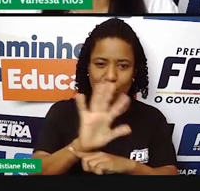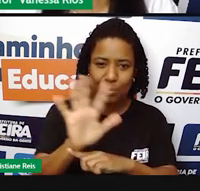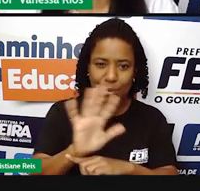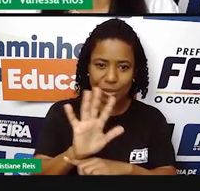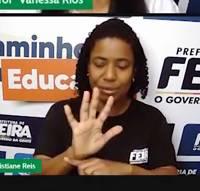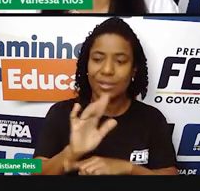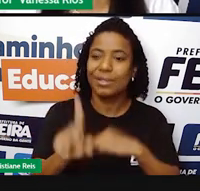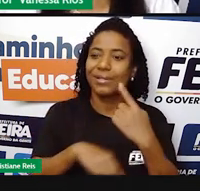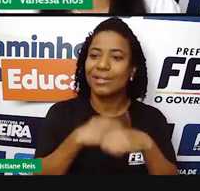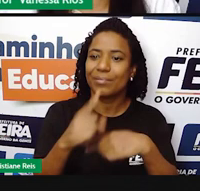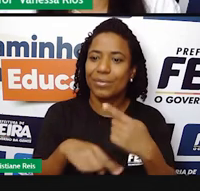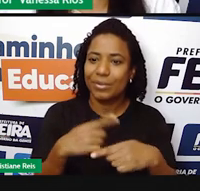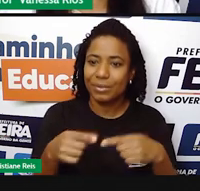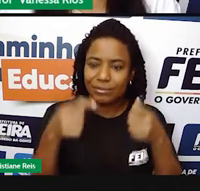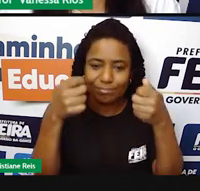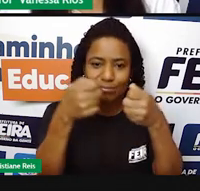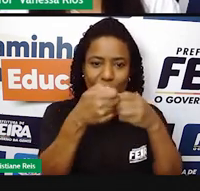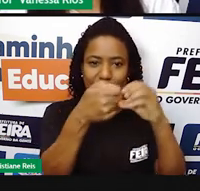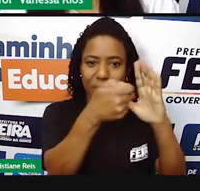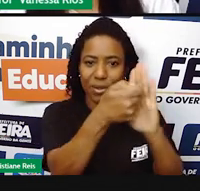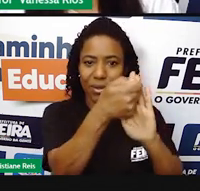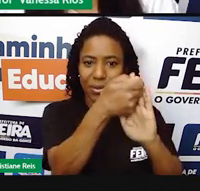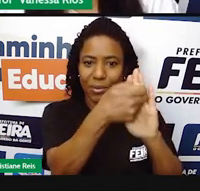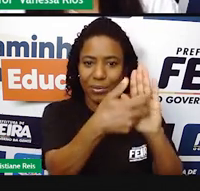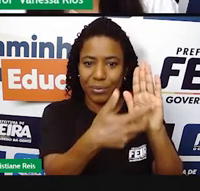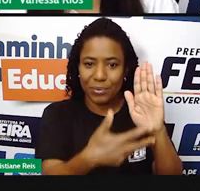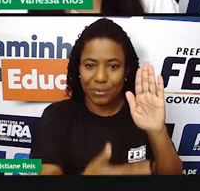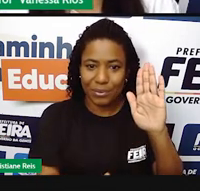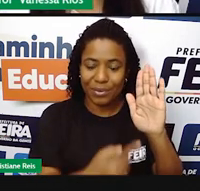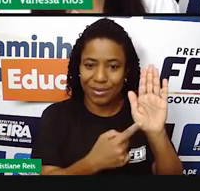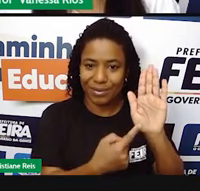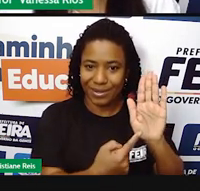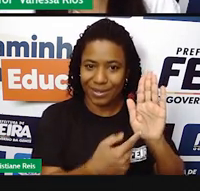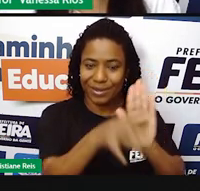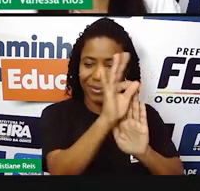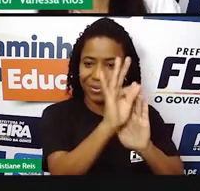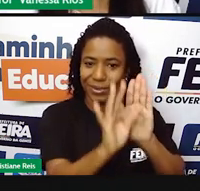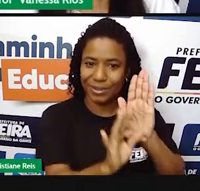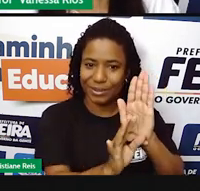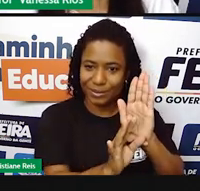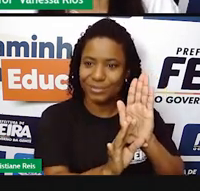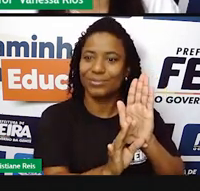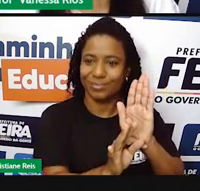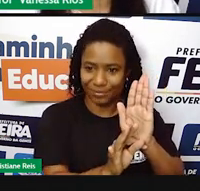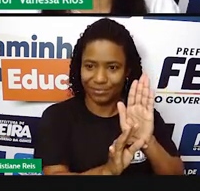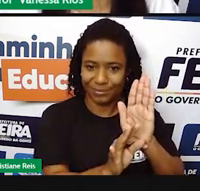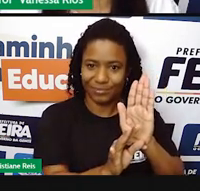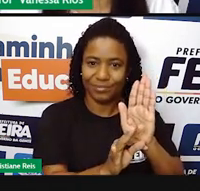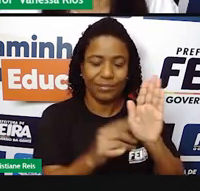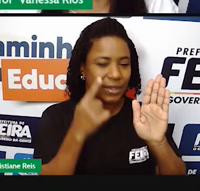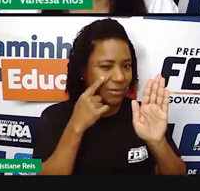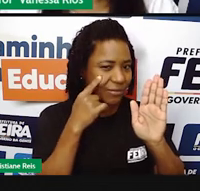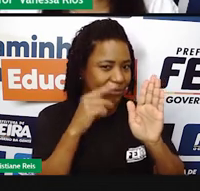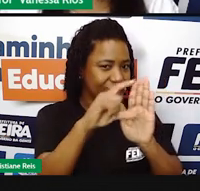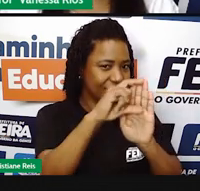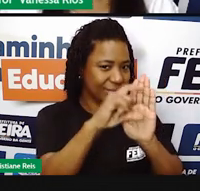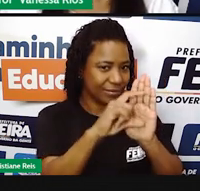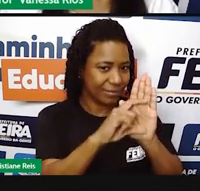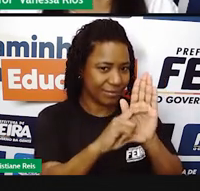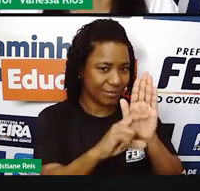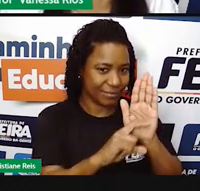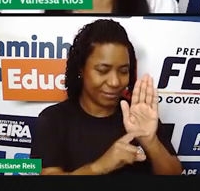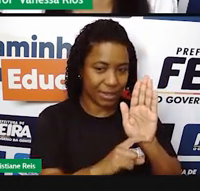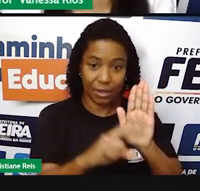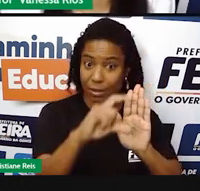Depois disso, nós começamos agora com o texto. E aí tem vários trechos do texto. A prova vai fazer a leitura do primeiro